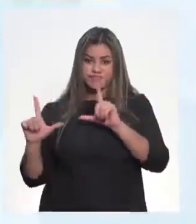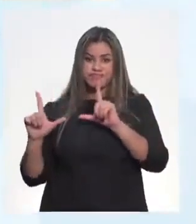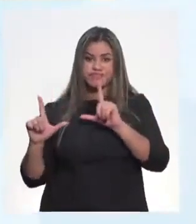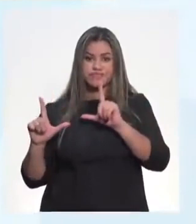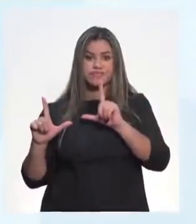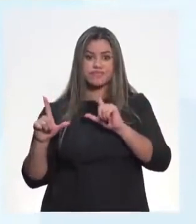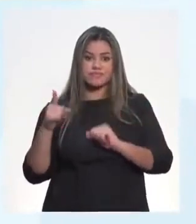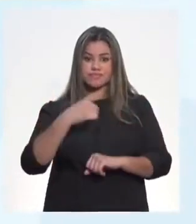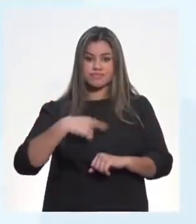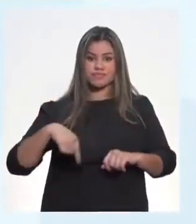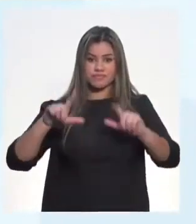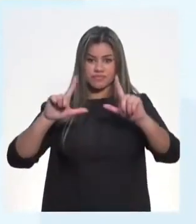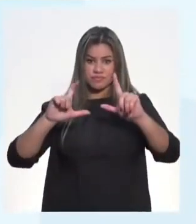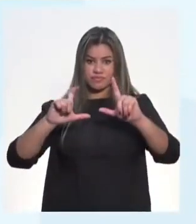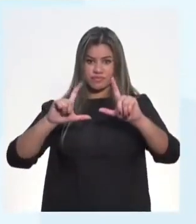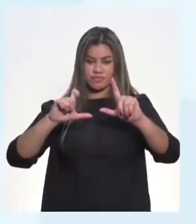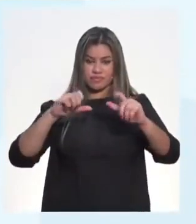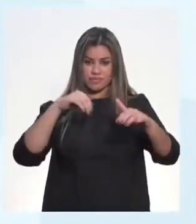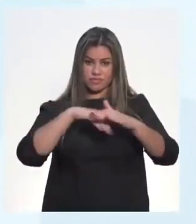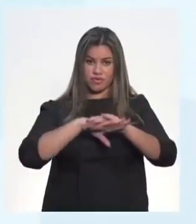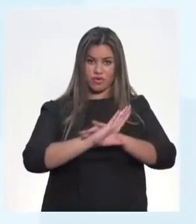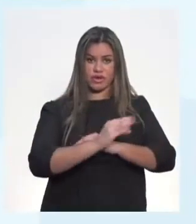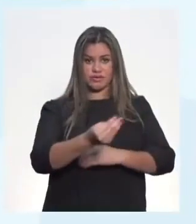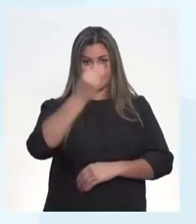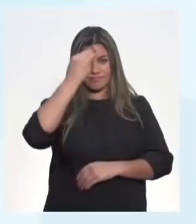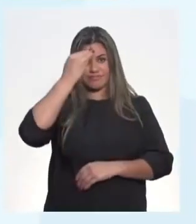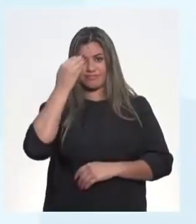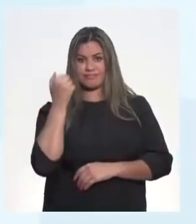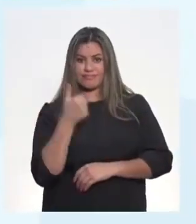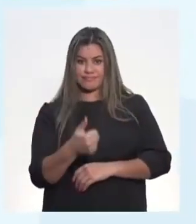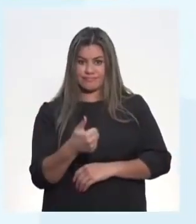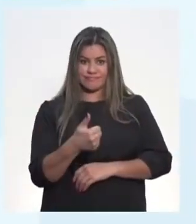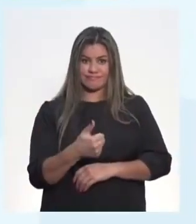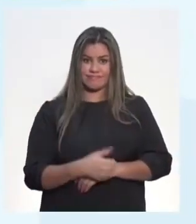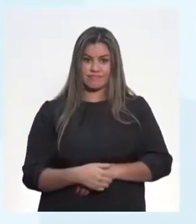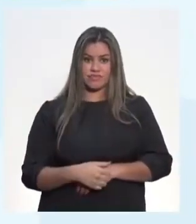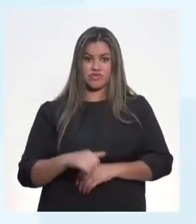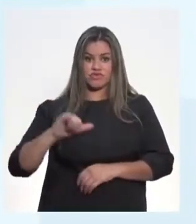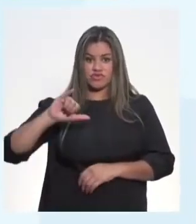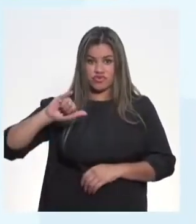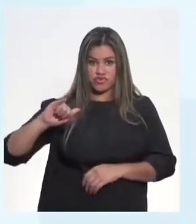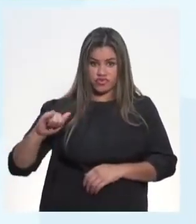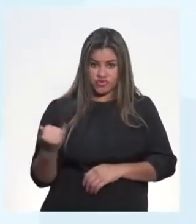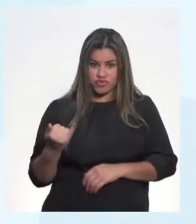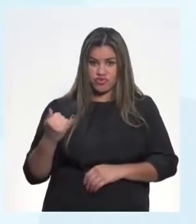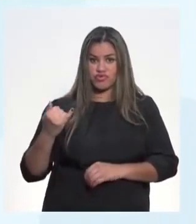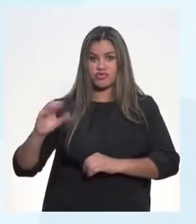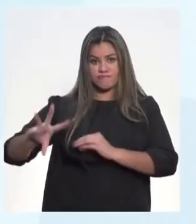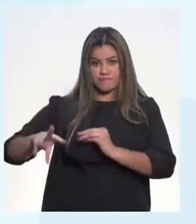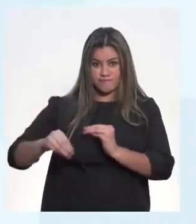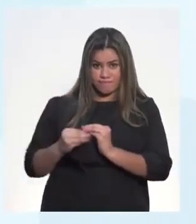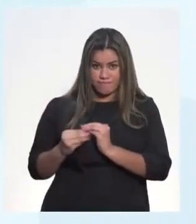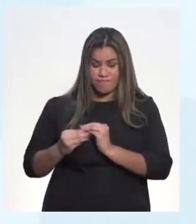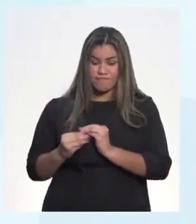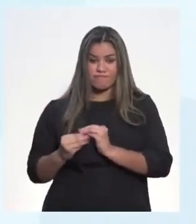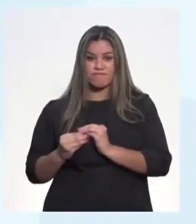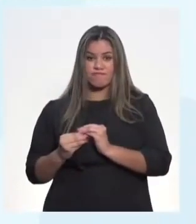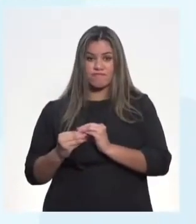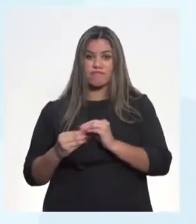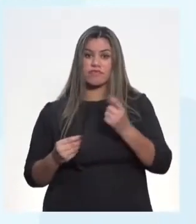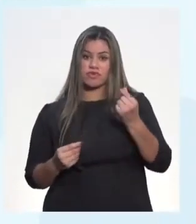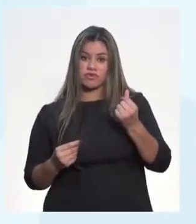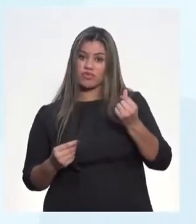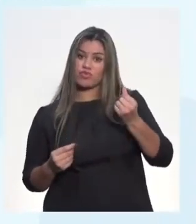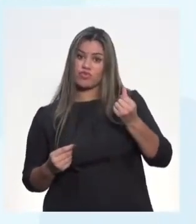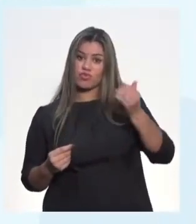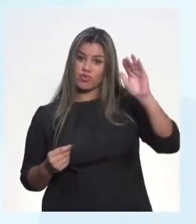vocês fazerem o print, para vocês guardarem bem essa informação. Juros eu acrescento.